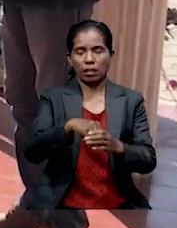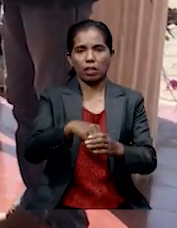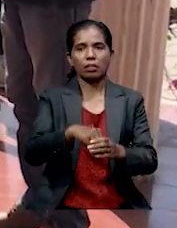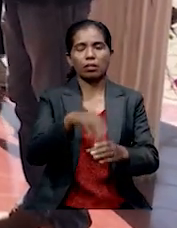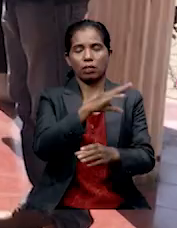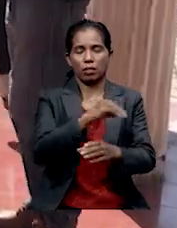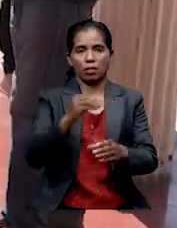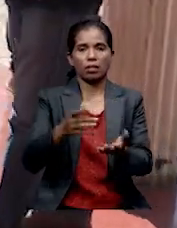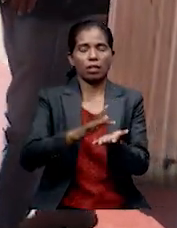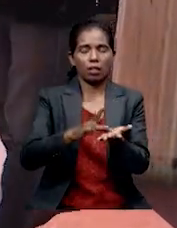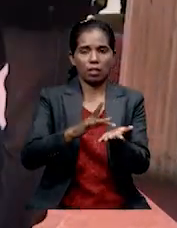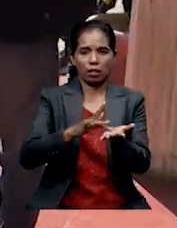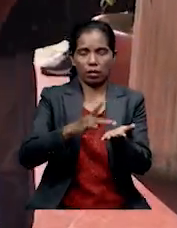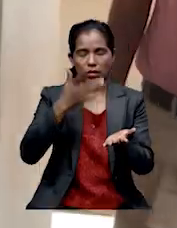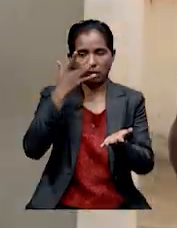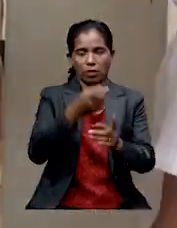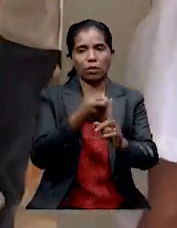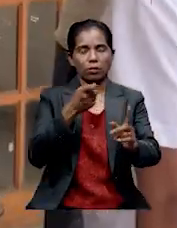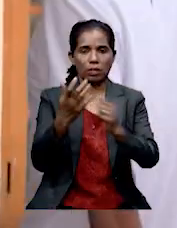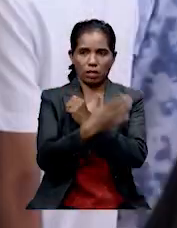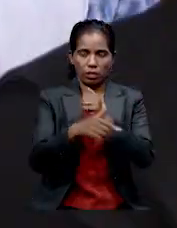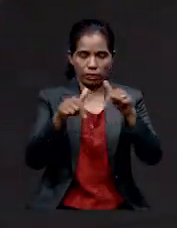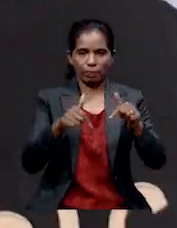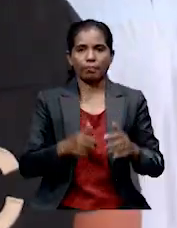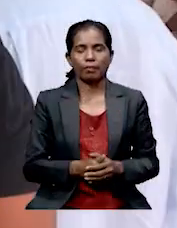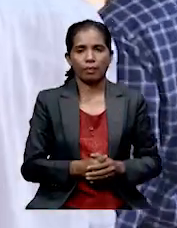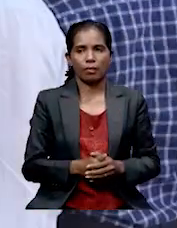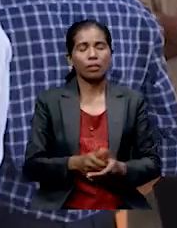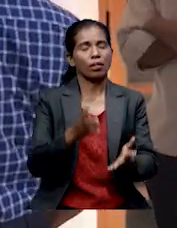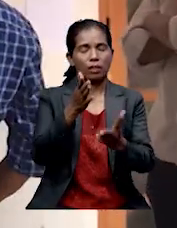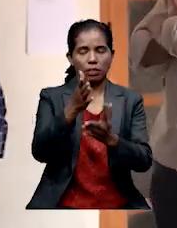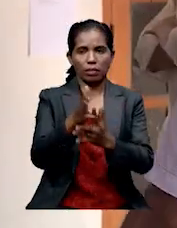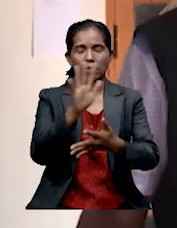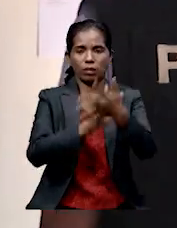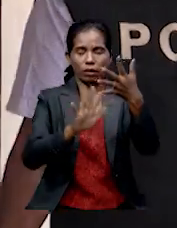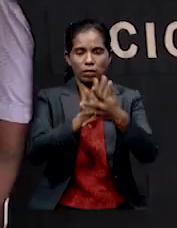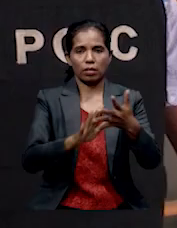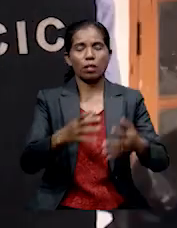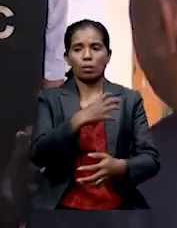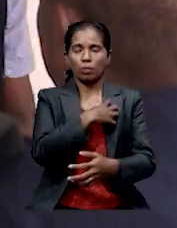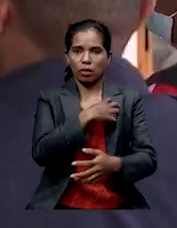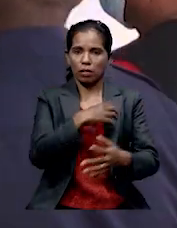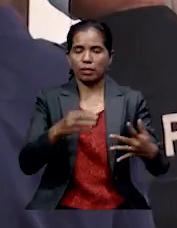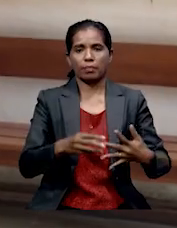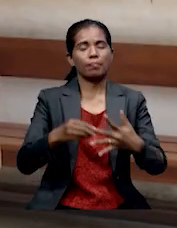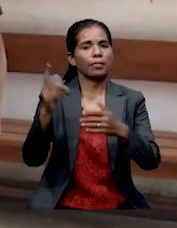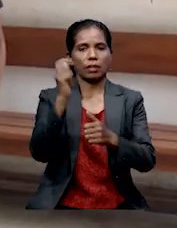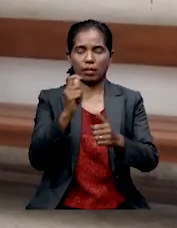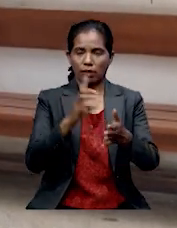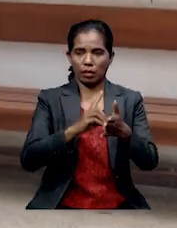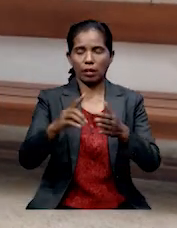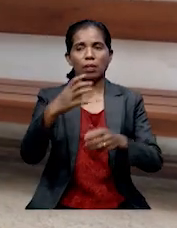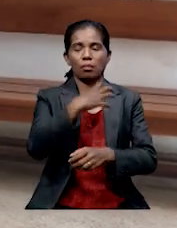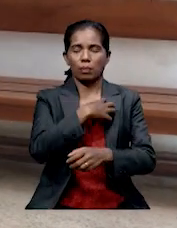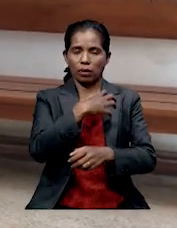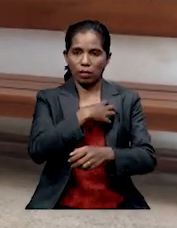convida opinião variedade husi entidade e harailaran. Afoin assiste aniversario unidade polícia especial, tersane Comandante Geral Penitelli